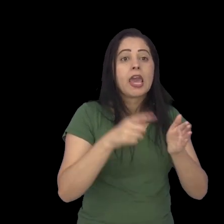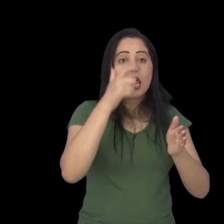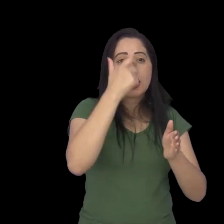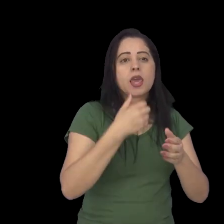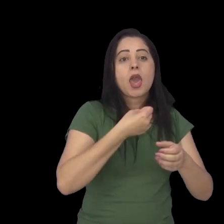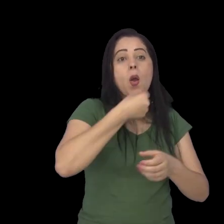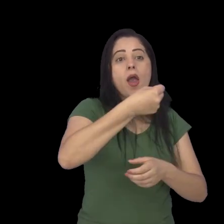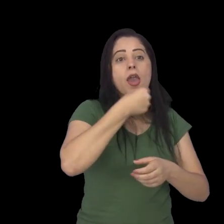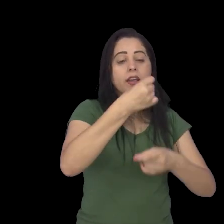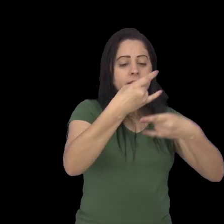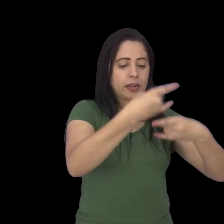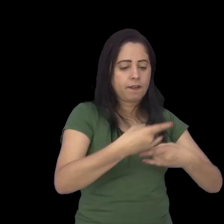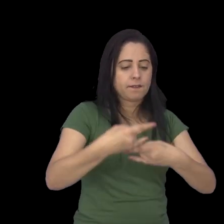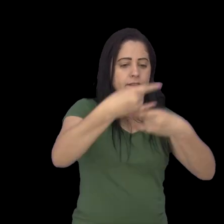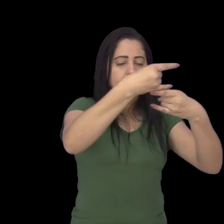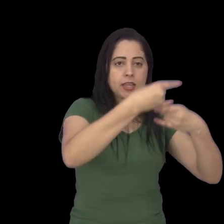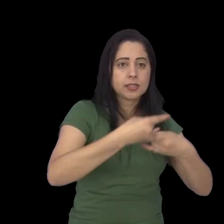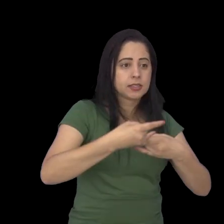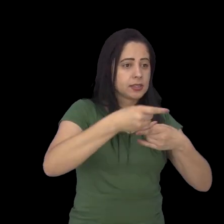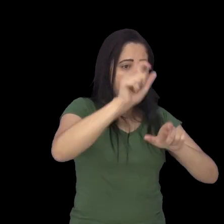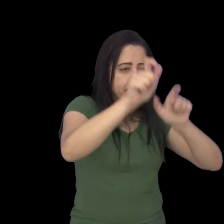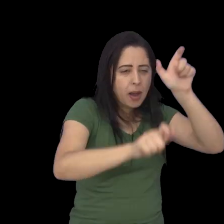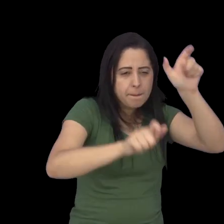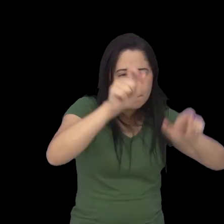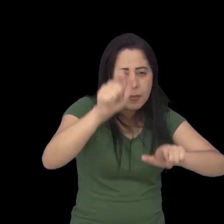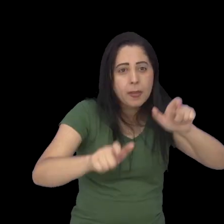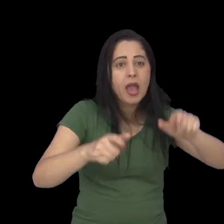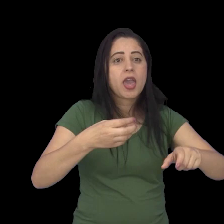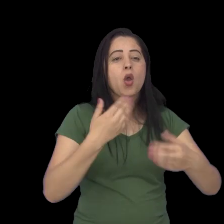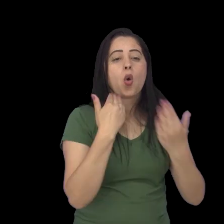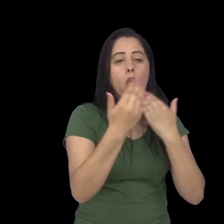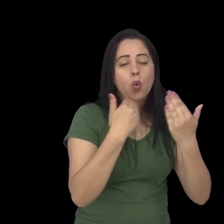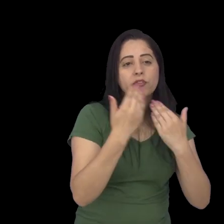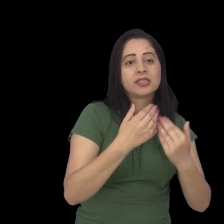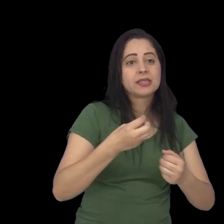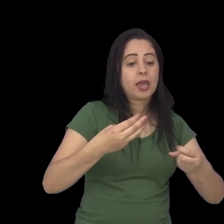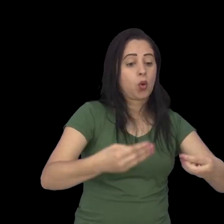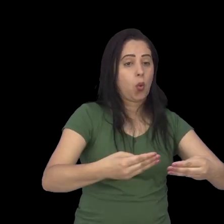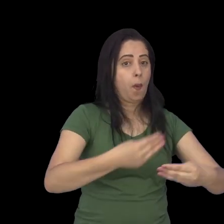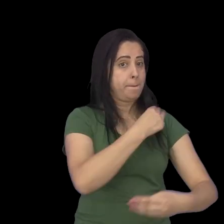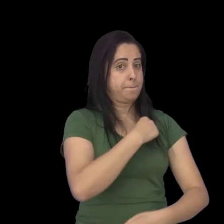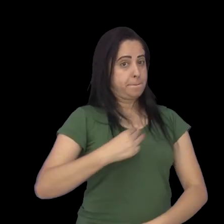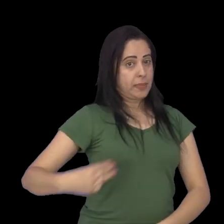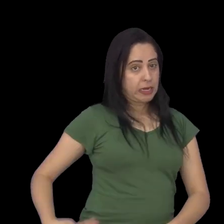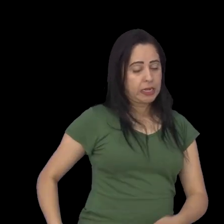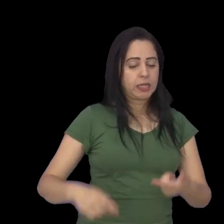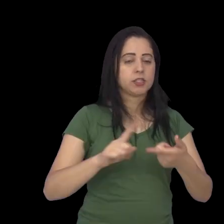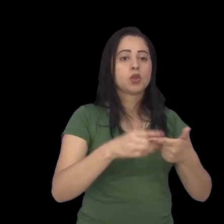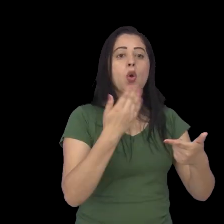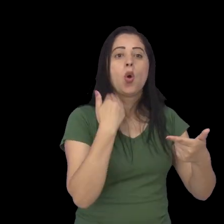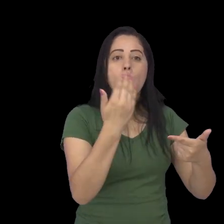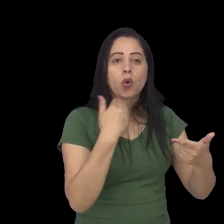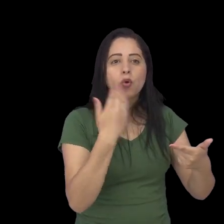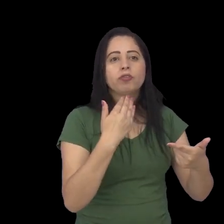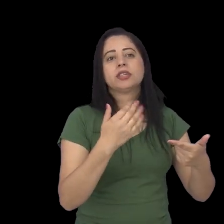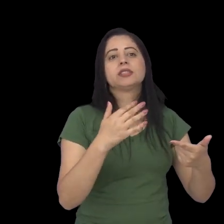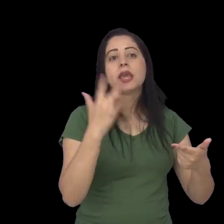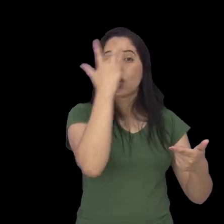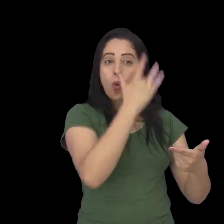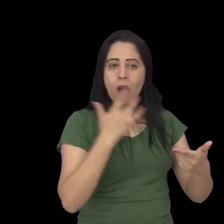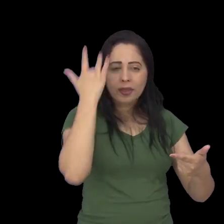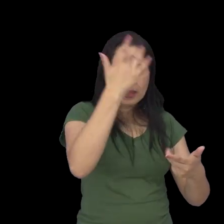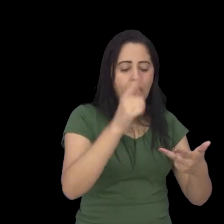entrevistei através do Zoom ou do Google Meet, conversei com ministros, conversei com o Fernando Haddad, com o Fernando